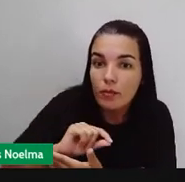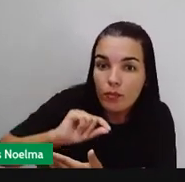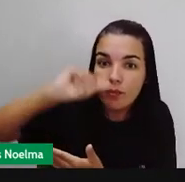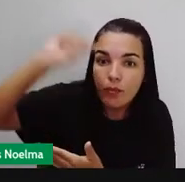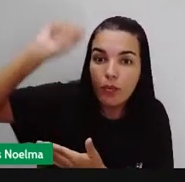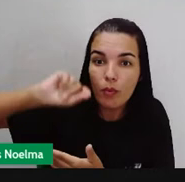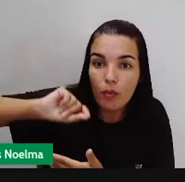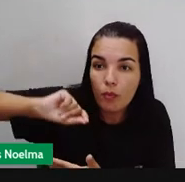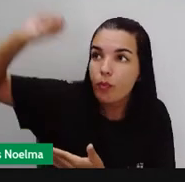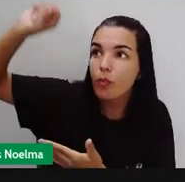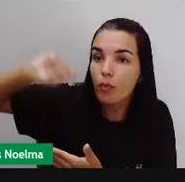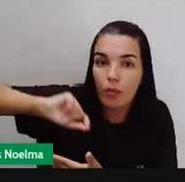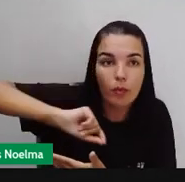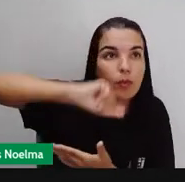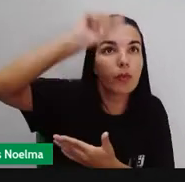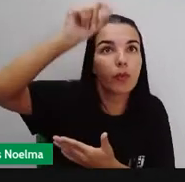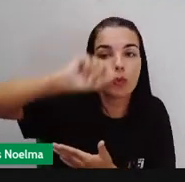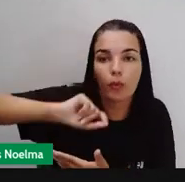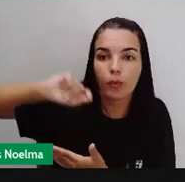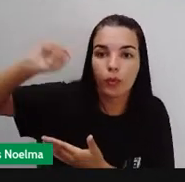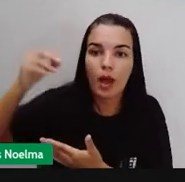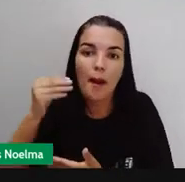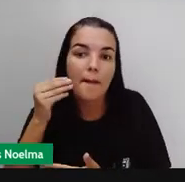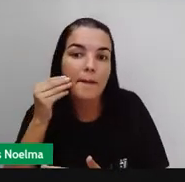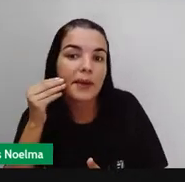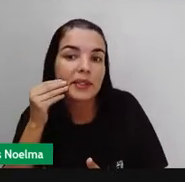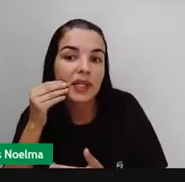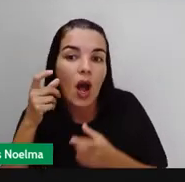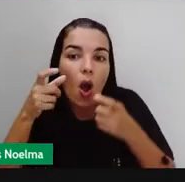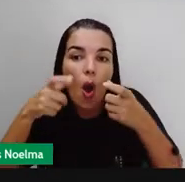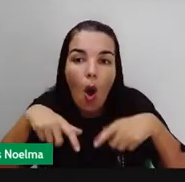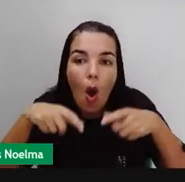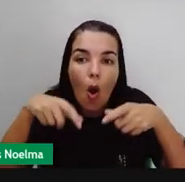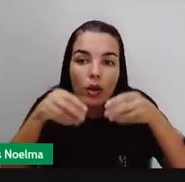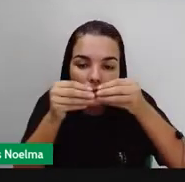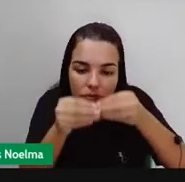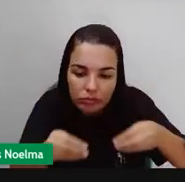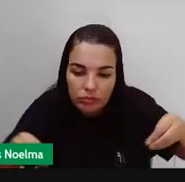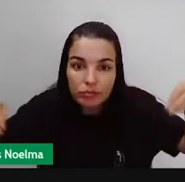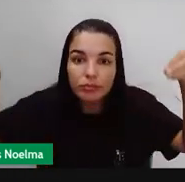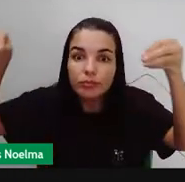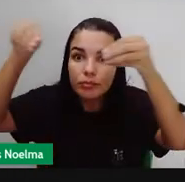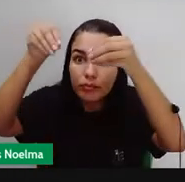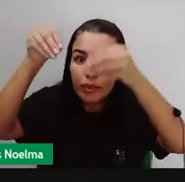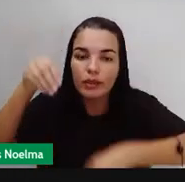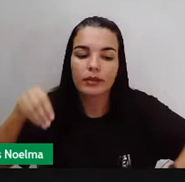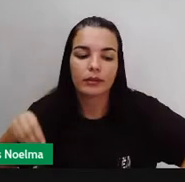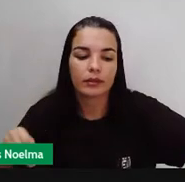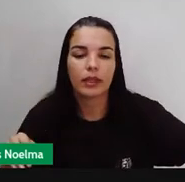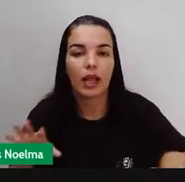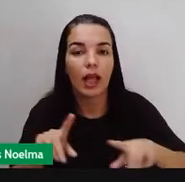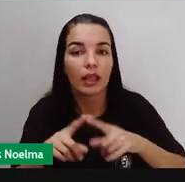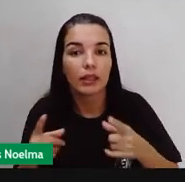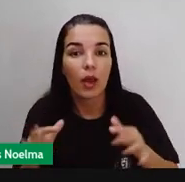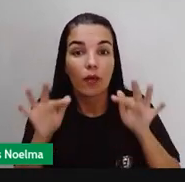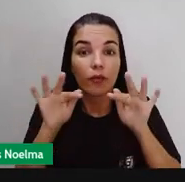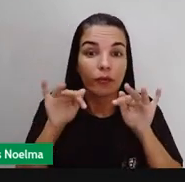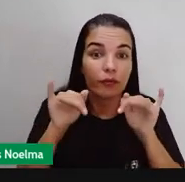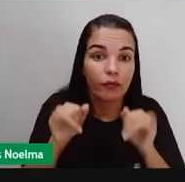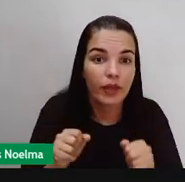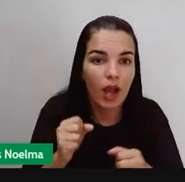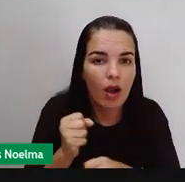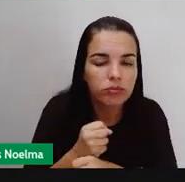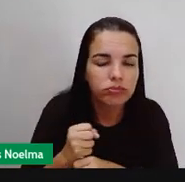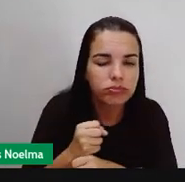partir das setinhas aí, onde a setinha indica para onde foi, né? Finalmente, após o